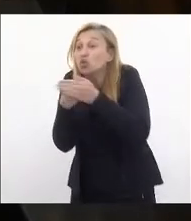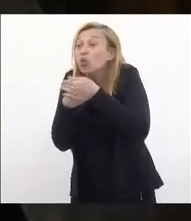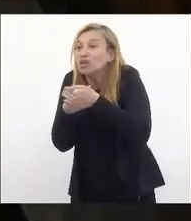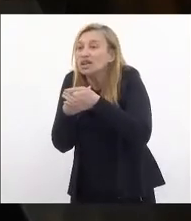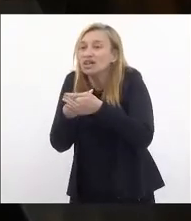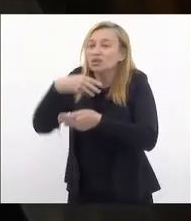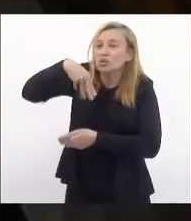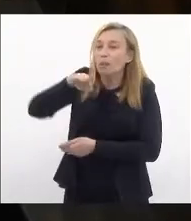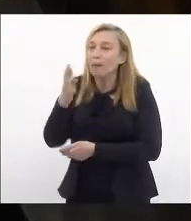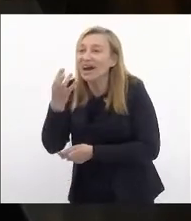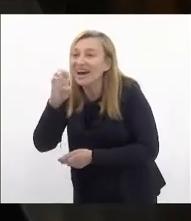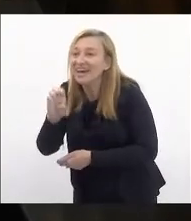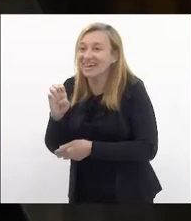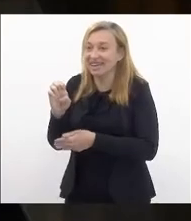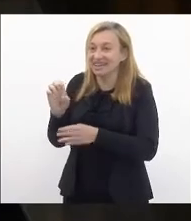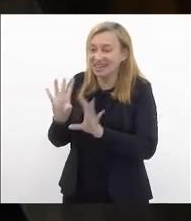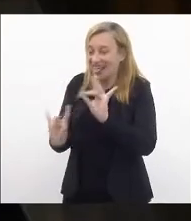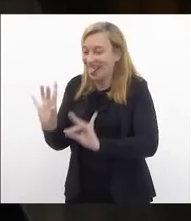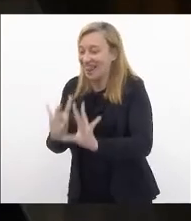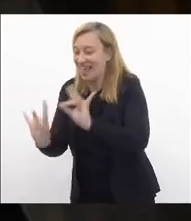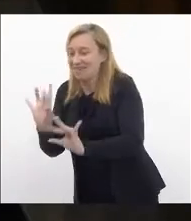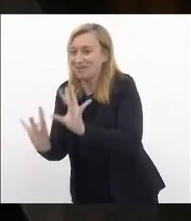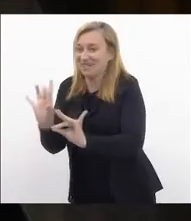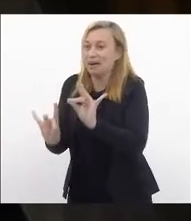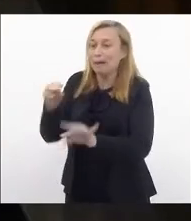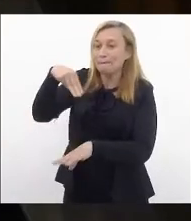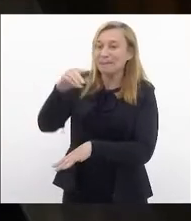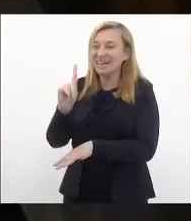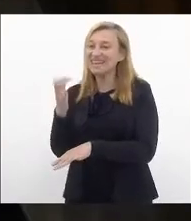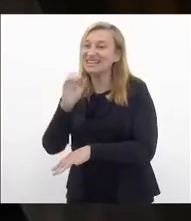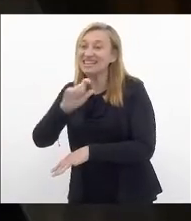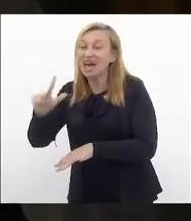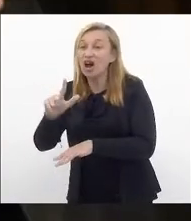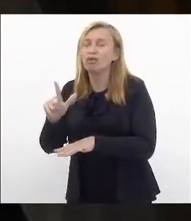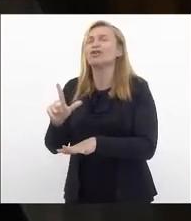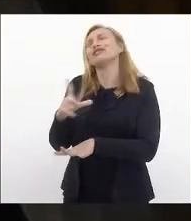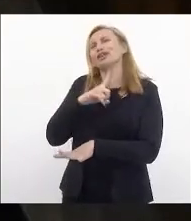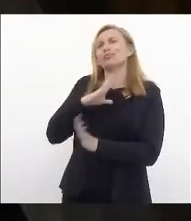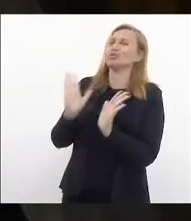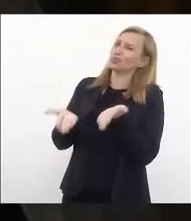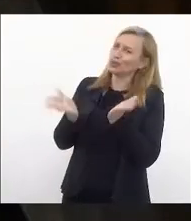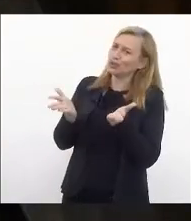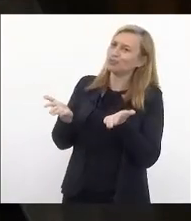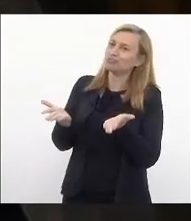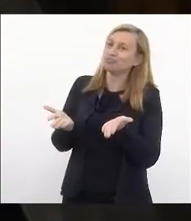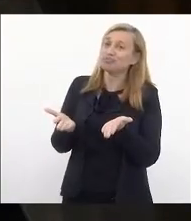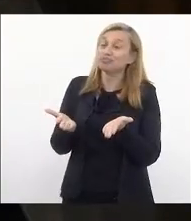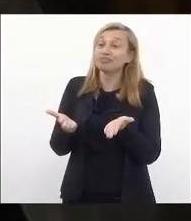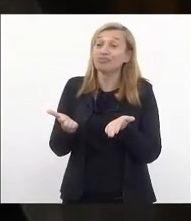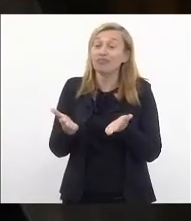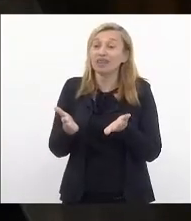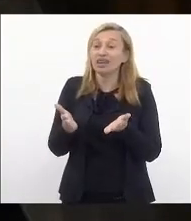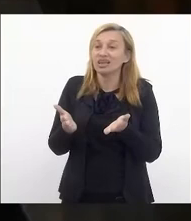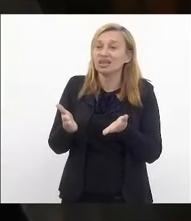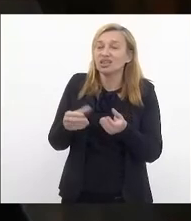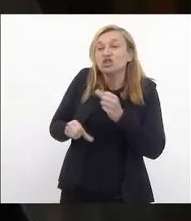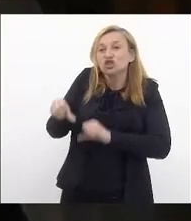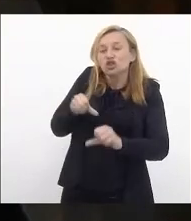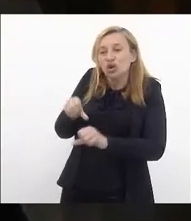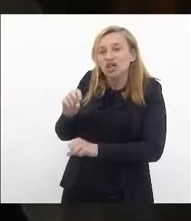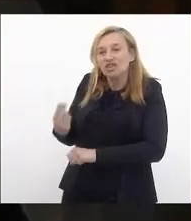foram se esconder no manguezal e nós temos hoje essa inversão de valores